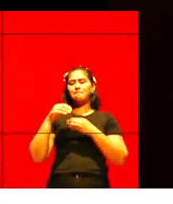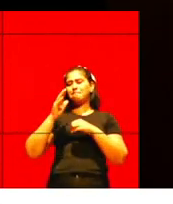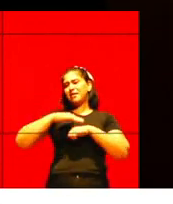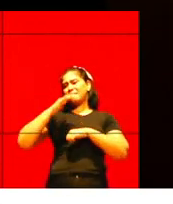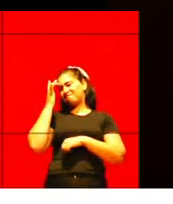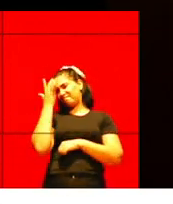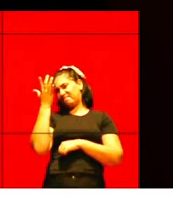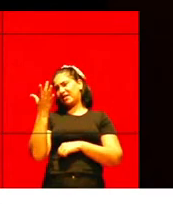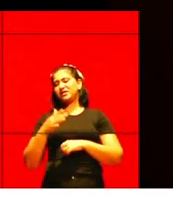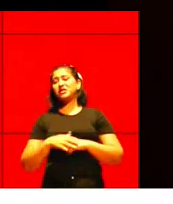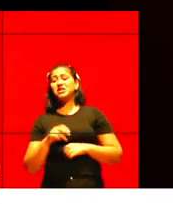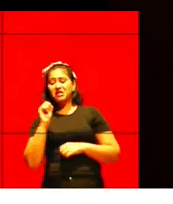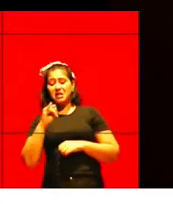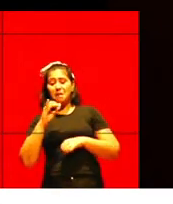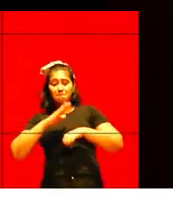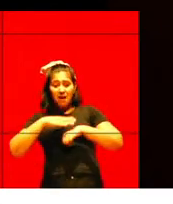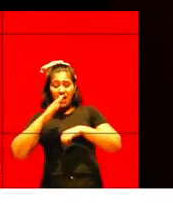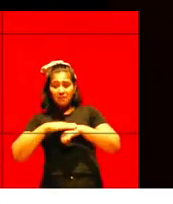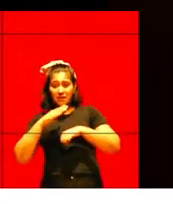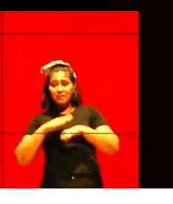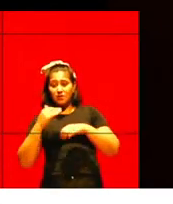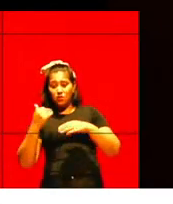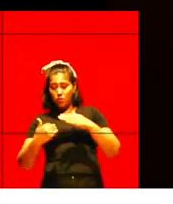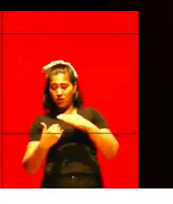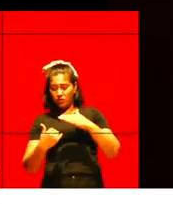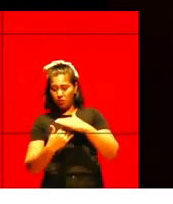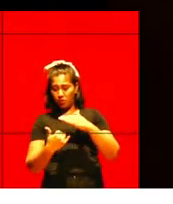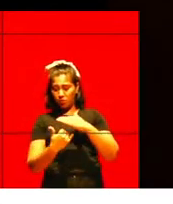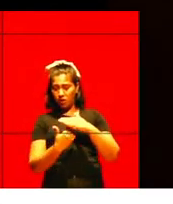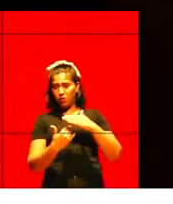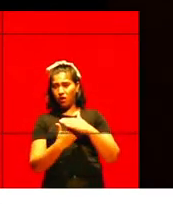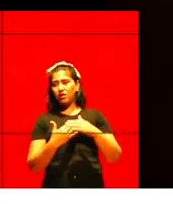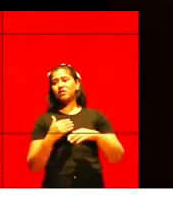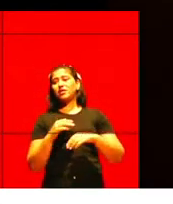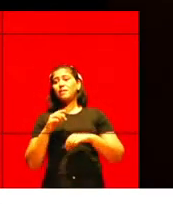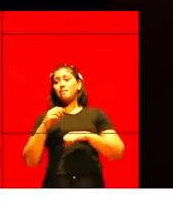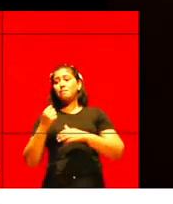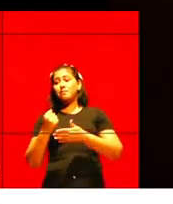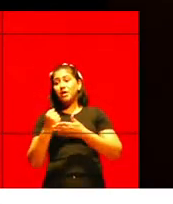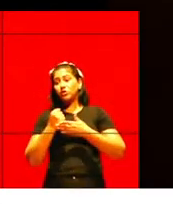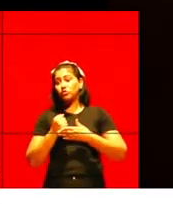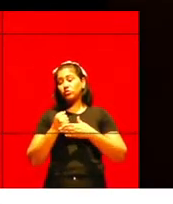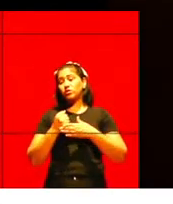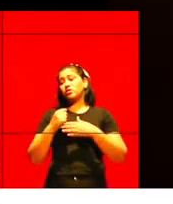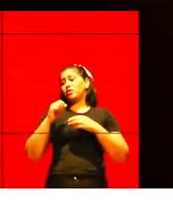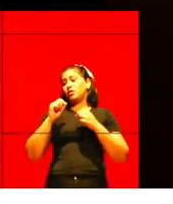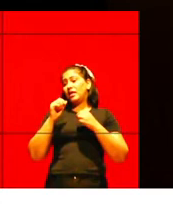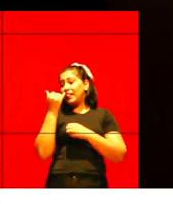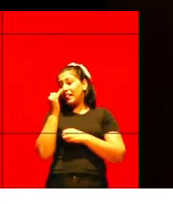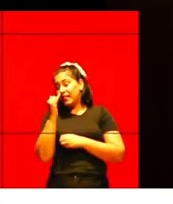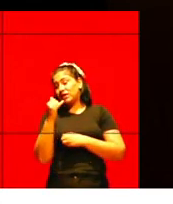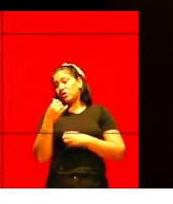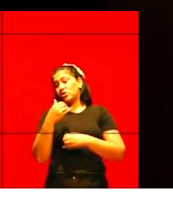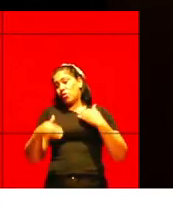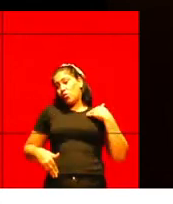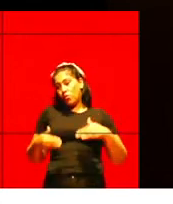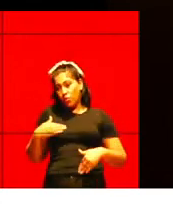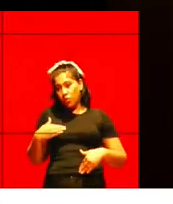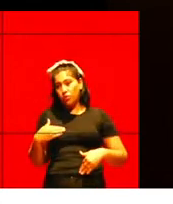mais reserva de energia eu pudesse ter, mais vantagens eu teria em relação aos outros organismos.